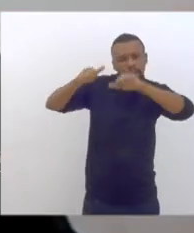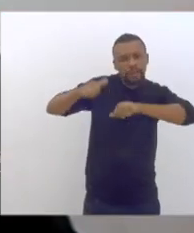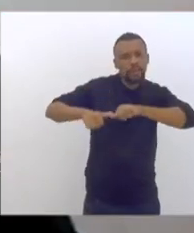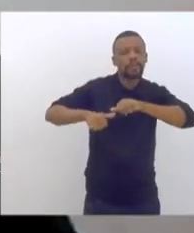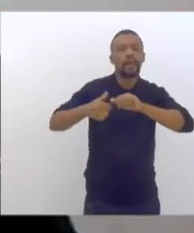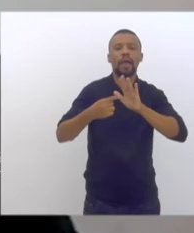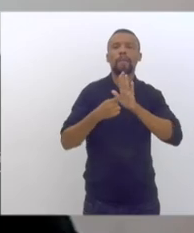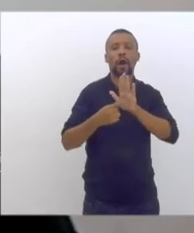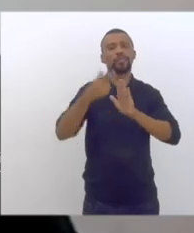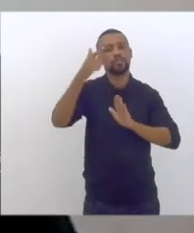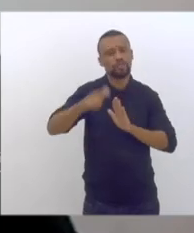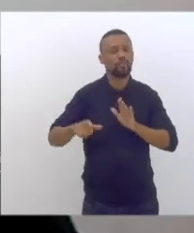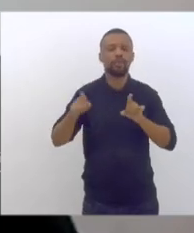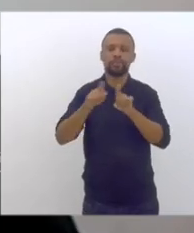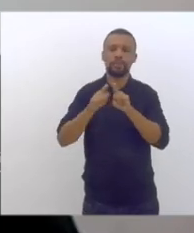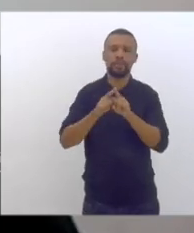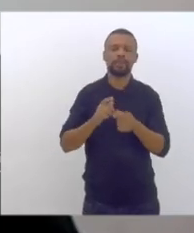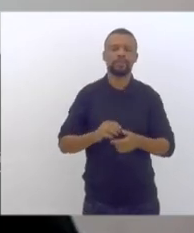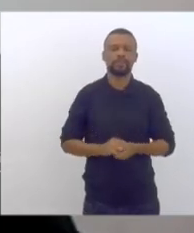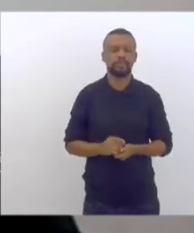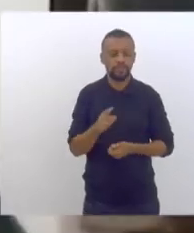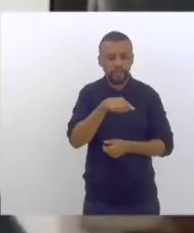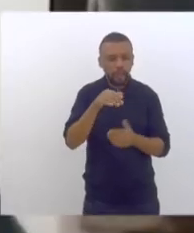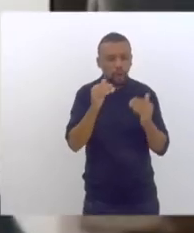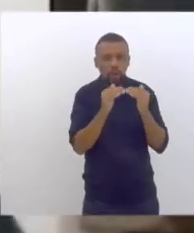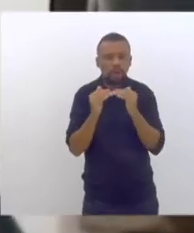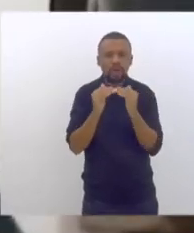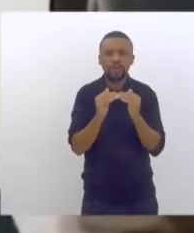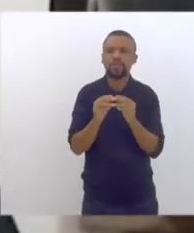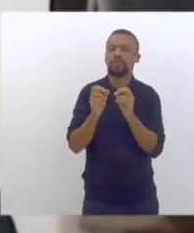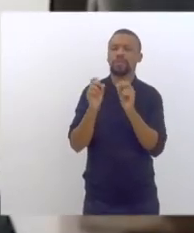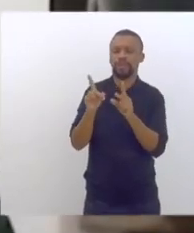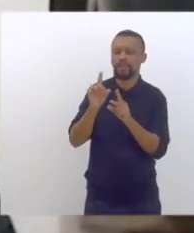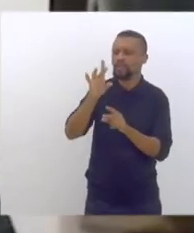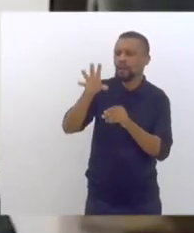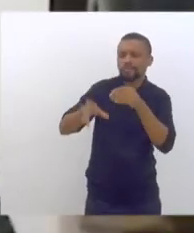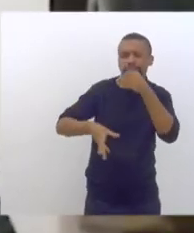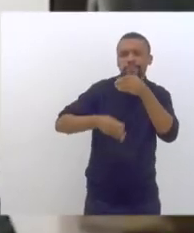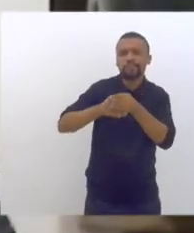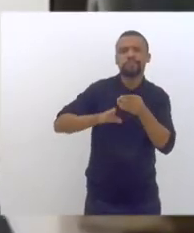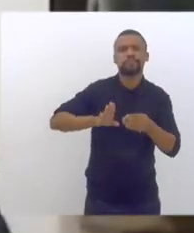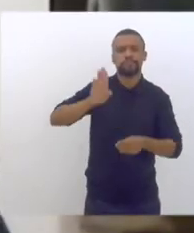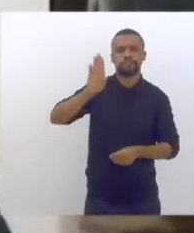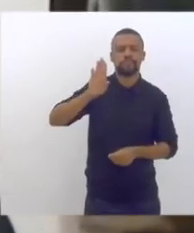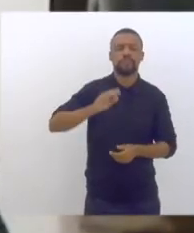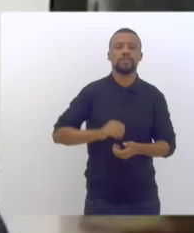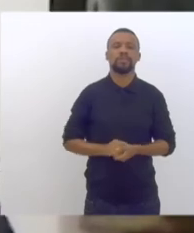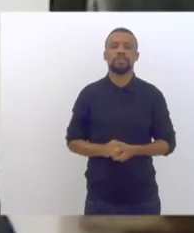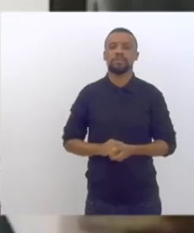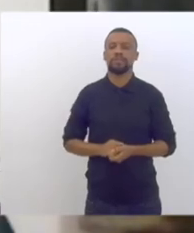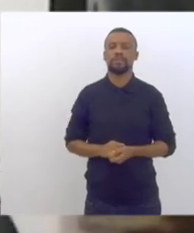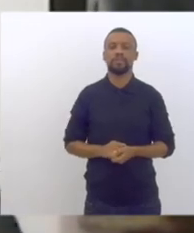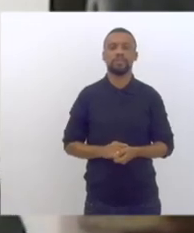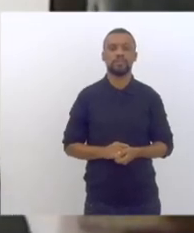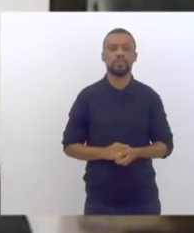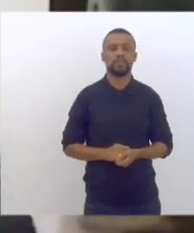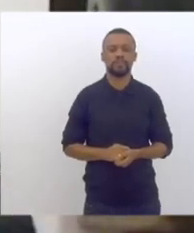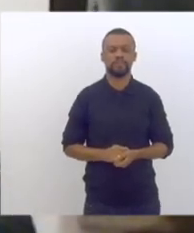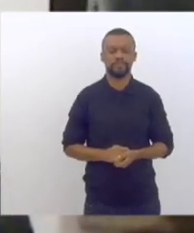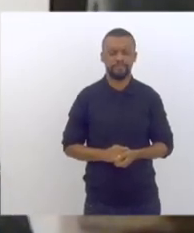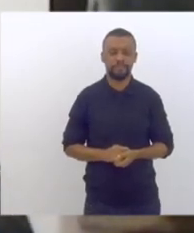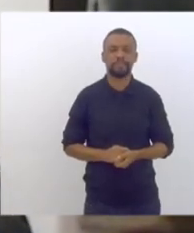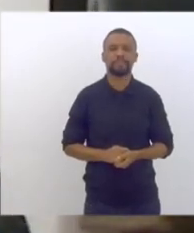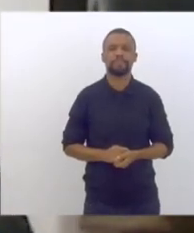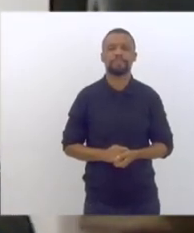ok a todos concorre a uma uma pequena observação Presidente parcelar e Osvaldo